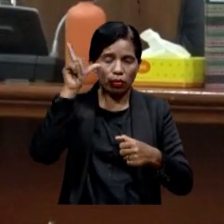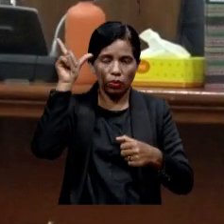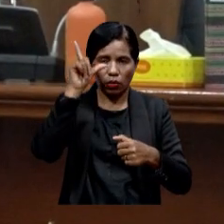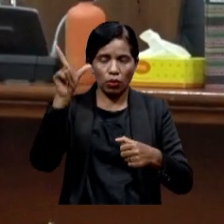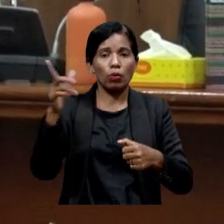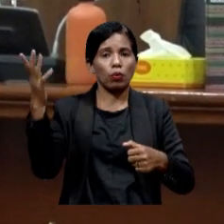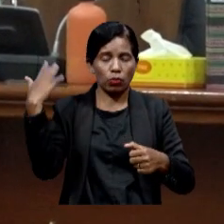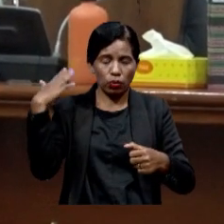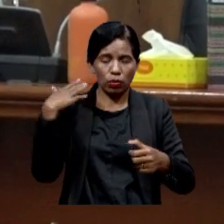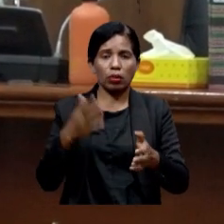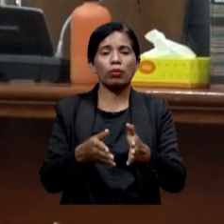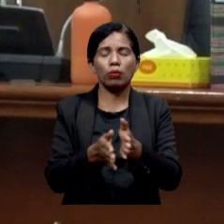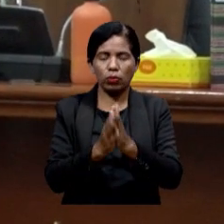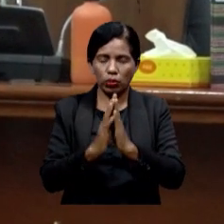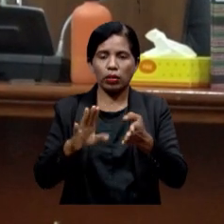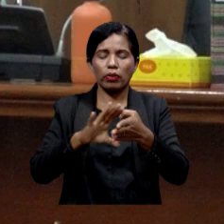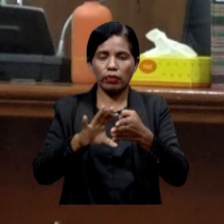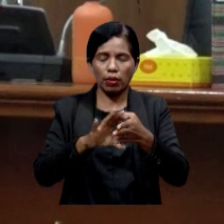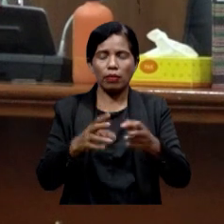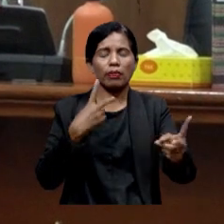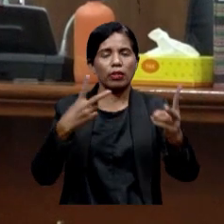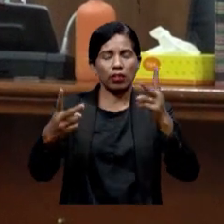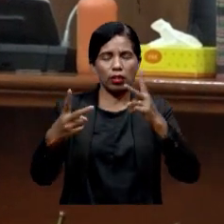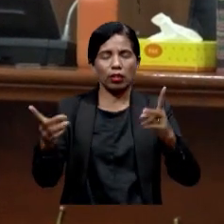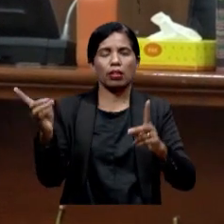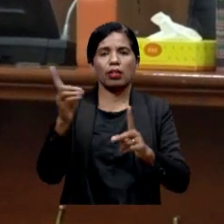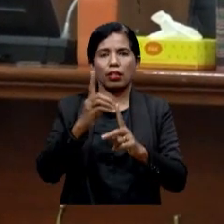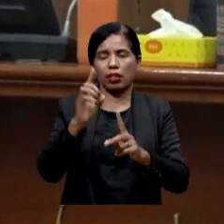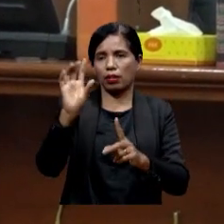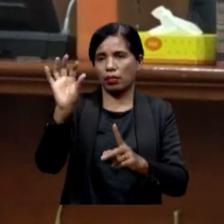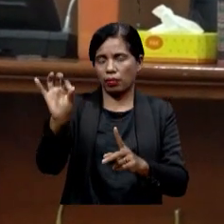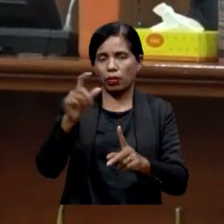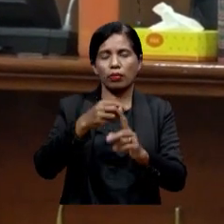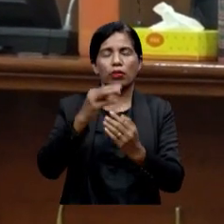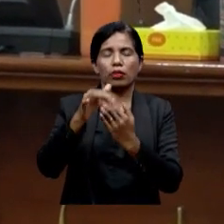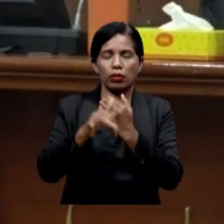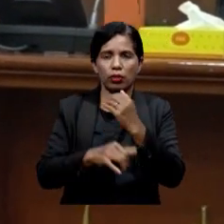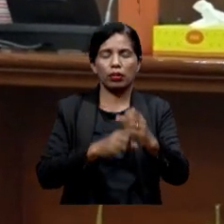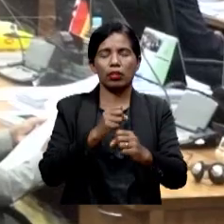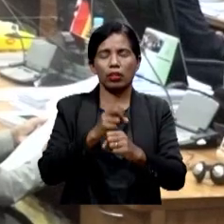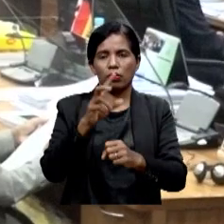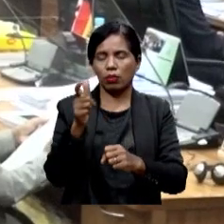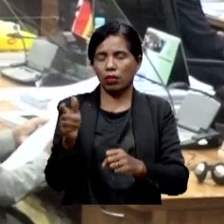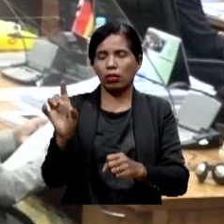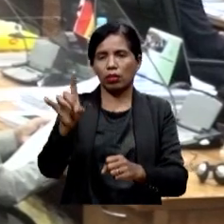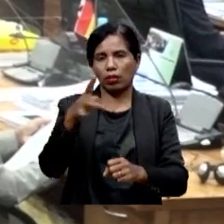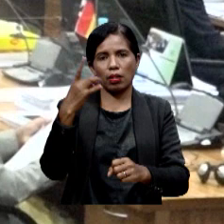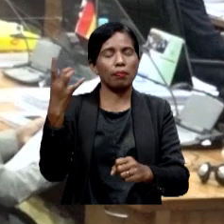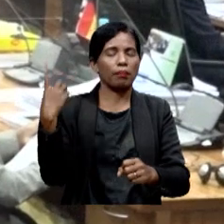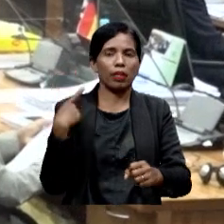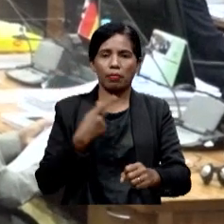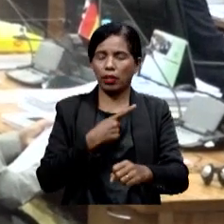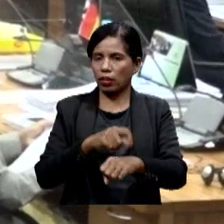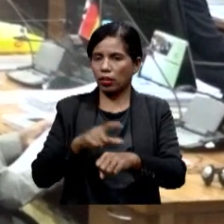Luolo, a tohalo visita ba Portugal e a Lorencia Fulanzoio Tinanri em Rua Sanalo Rasingualo, Parlamento Nacional